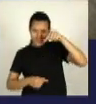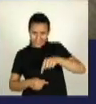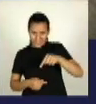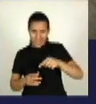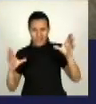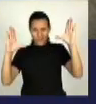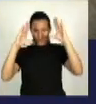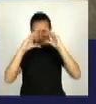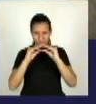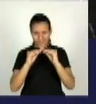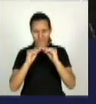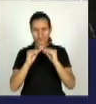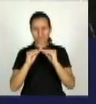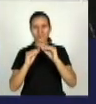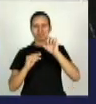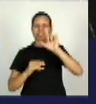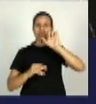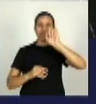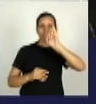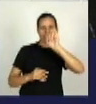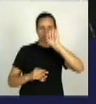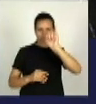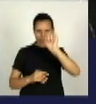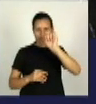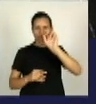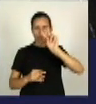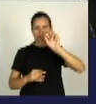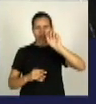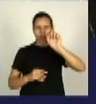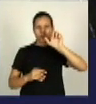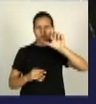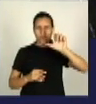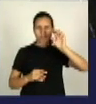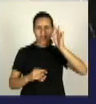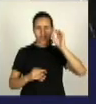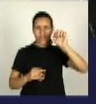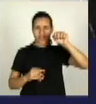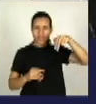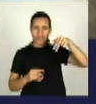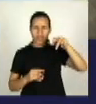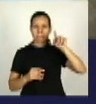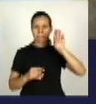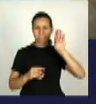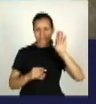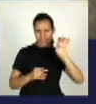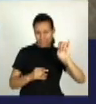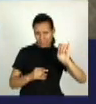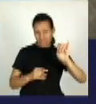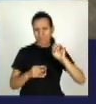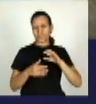A nossa segunda entrevistada dessa noite é a professora Lia Watanabe.